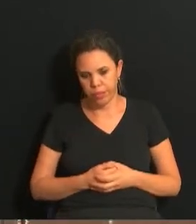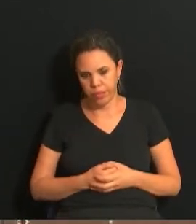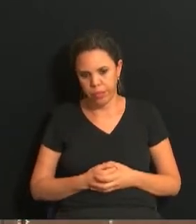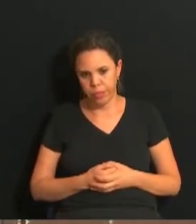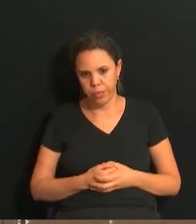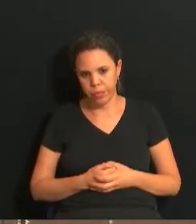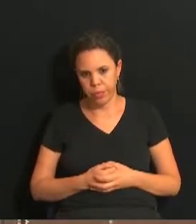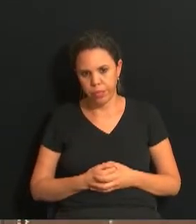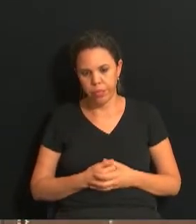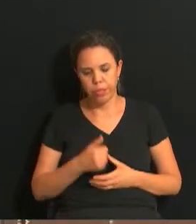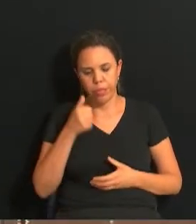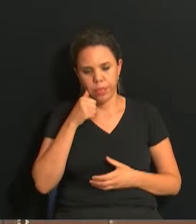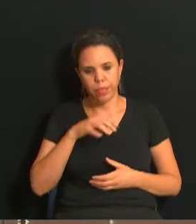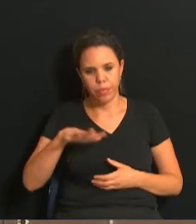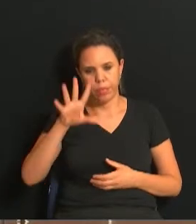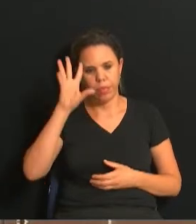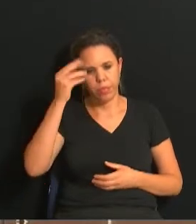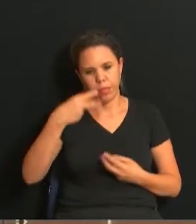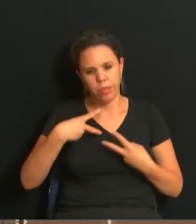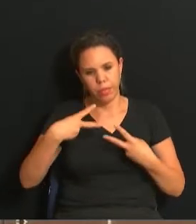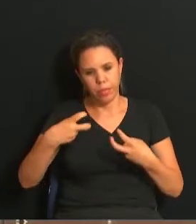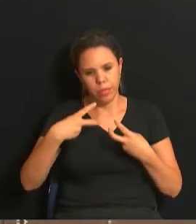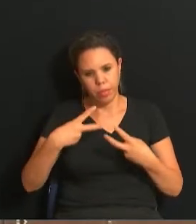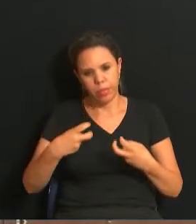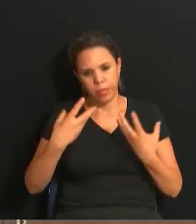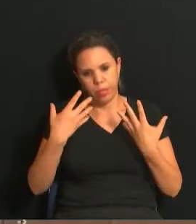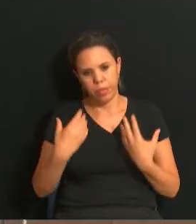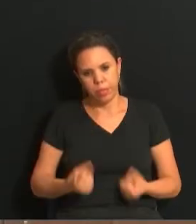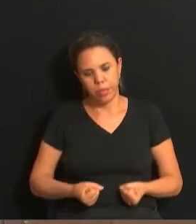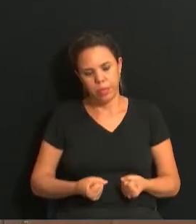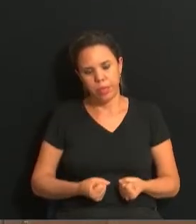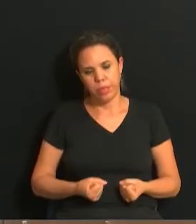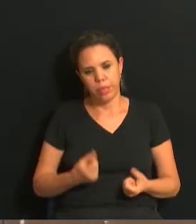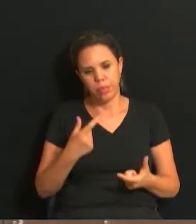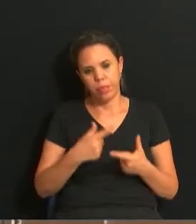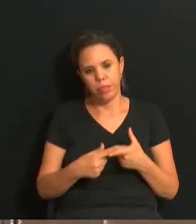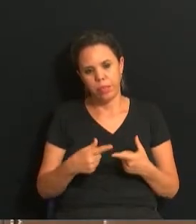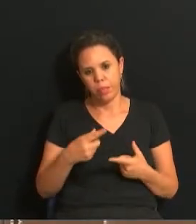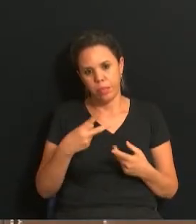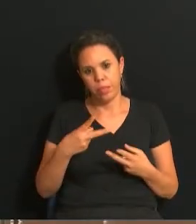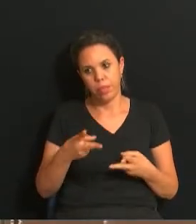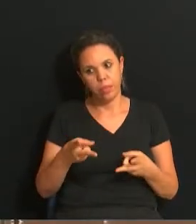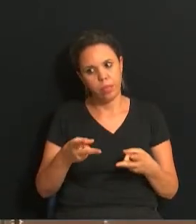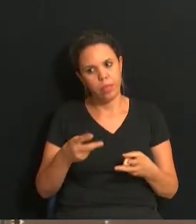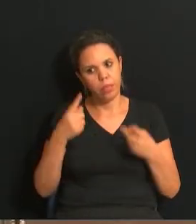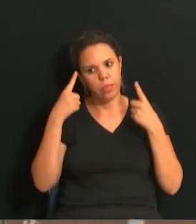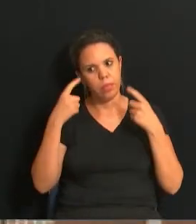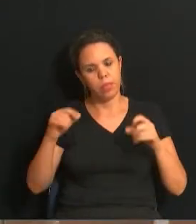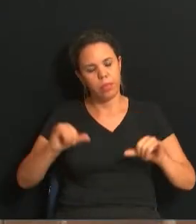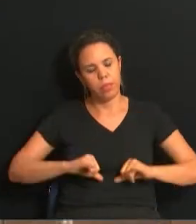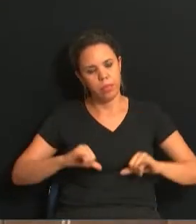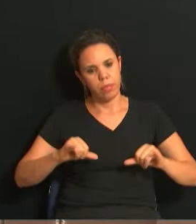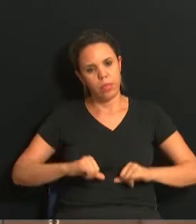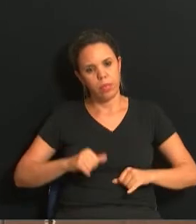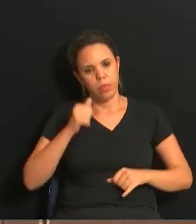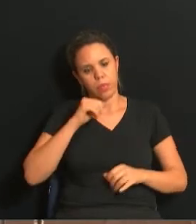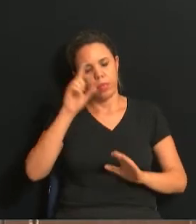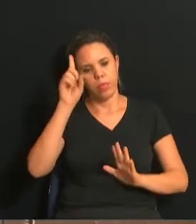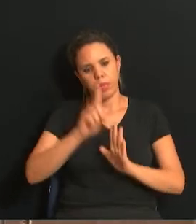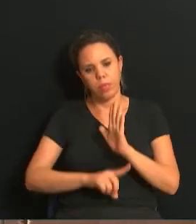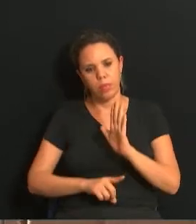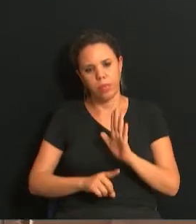entendimento da mulher se olhar, se reconhecer numa situação de violência, e mais que isso, né, ela saber que ela tem direito de